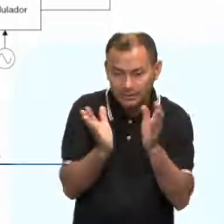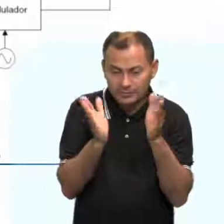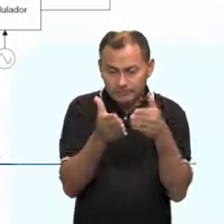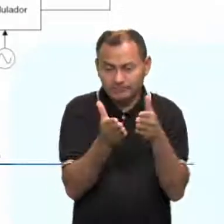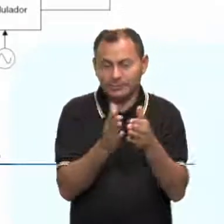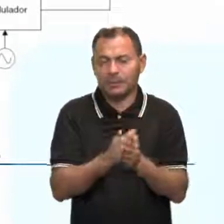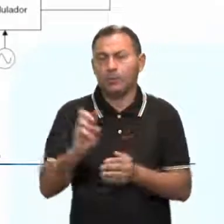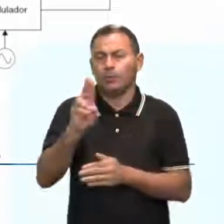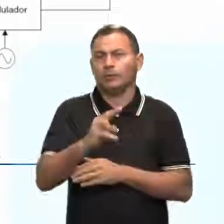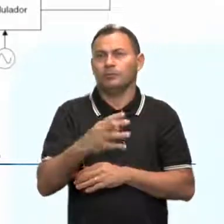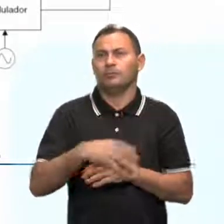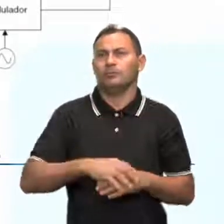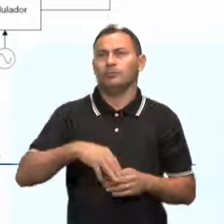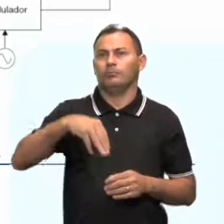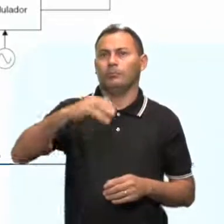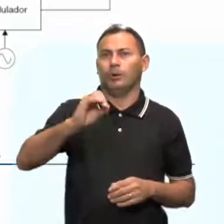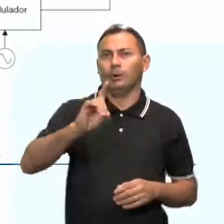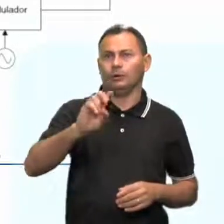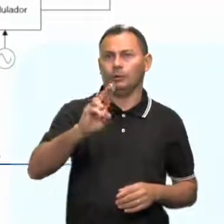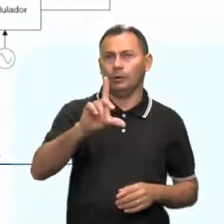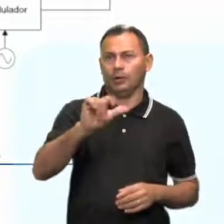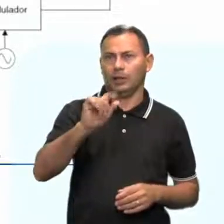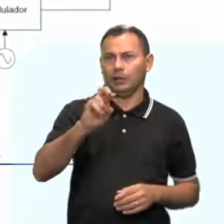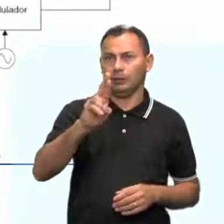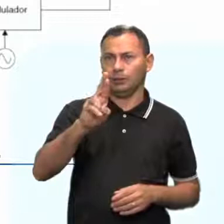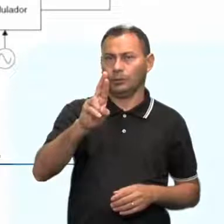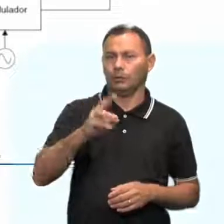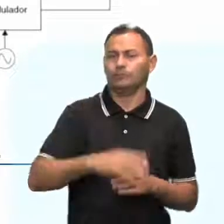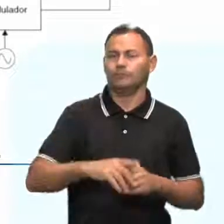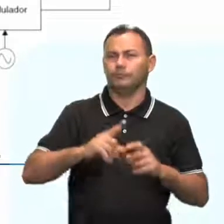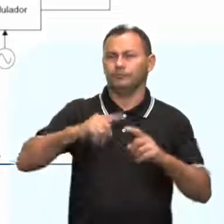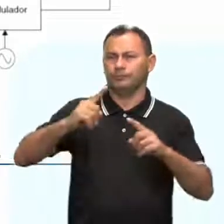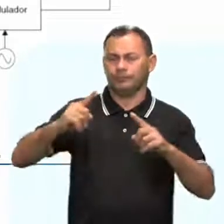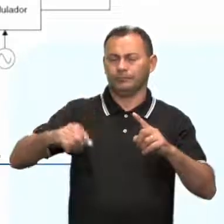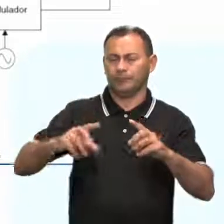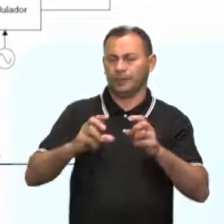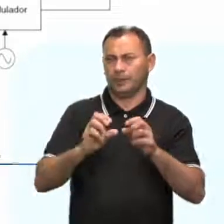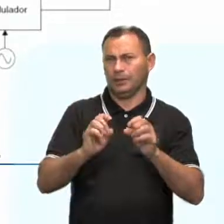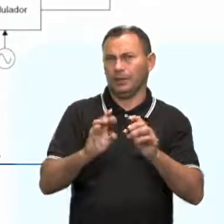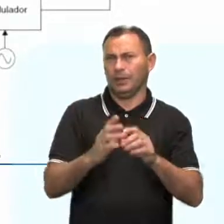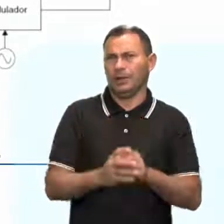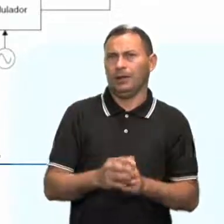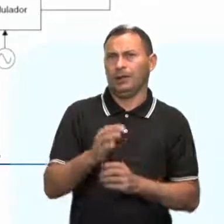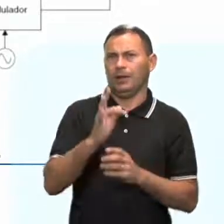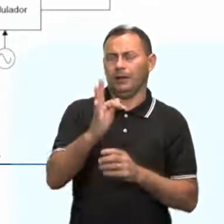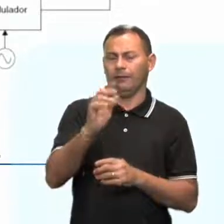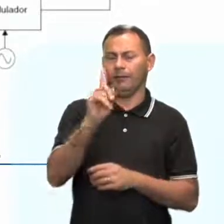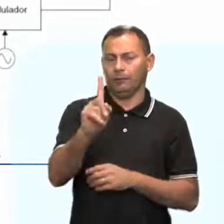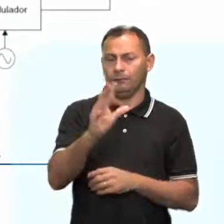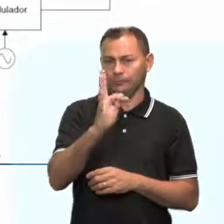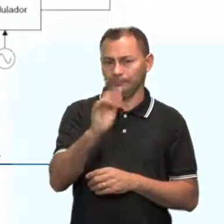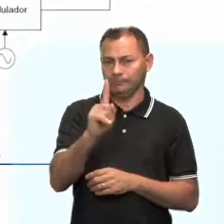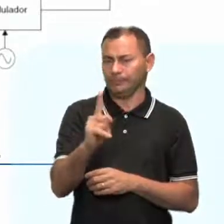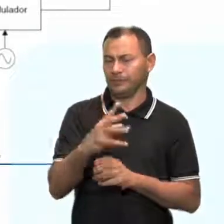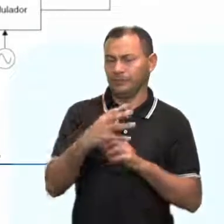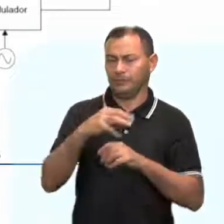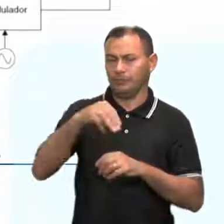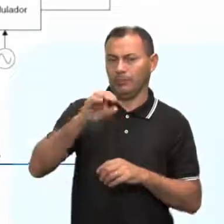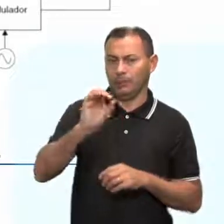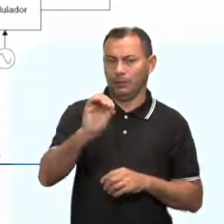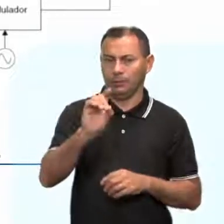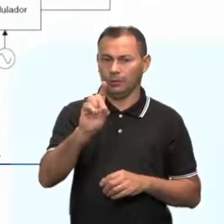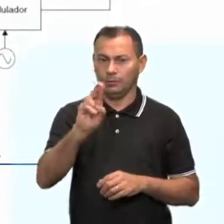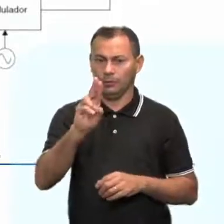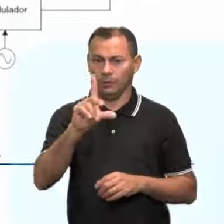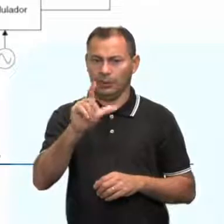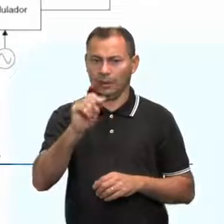e utiliza um modulador. Aqui, modulador com uma frequência específica, aqui é F1. Esse modulador ele vai